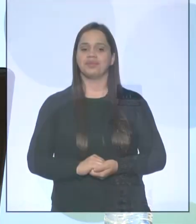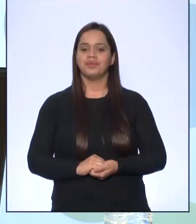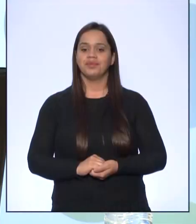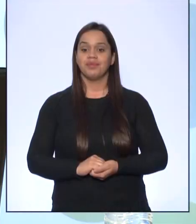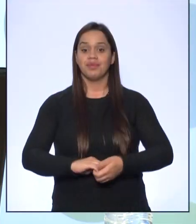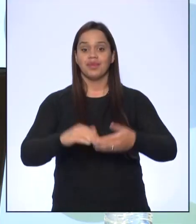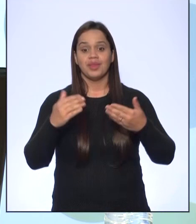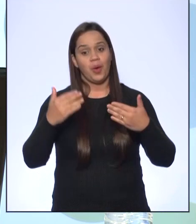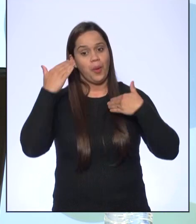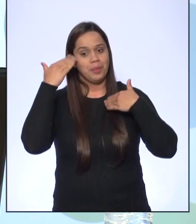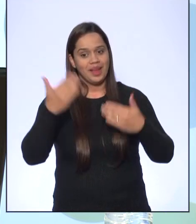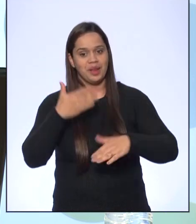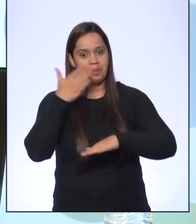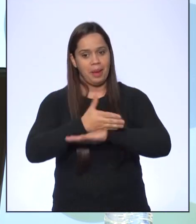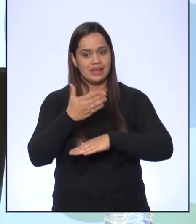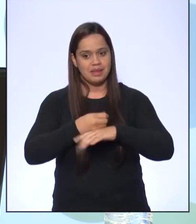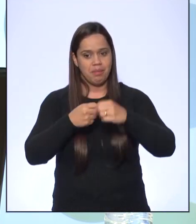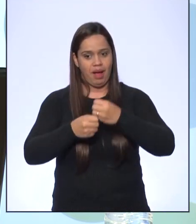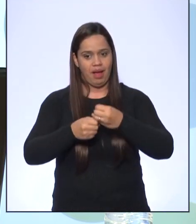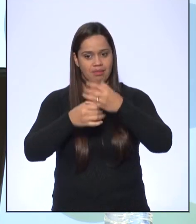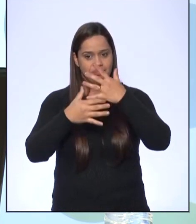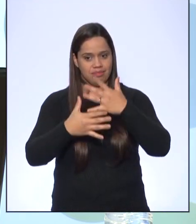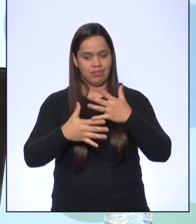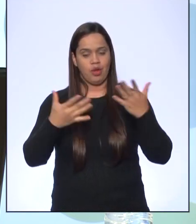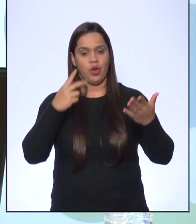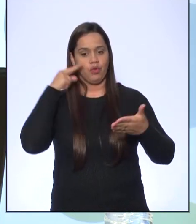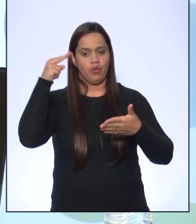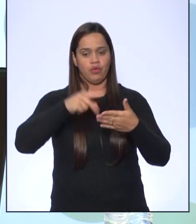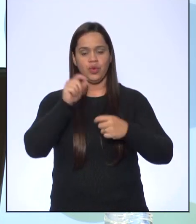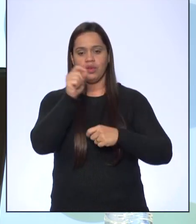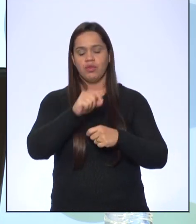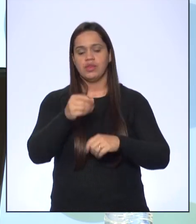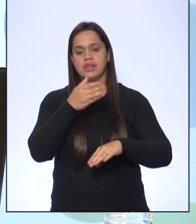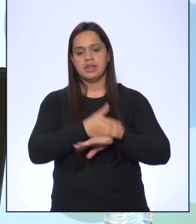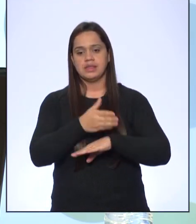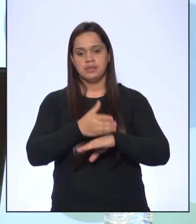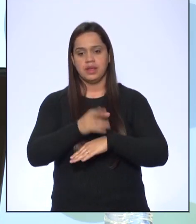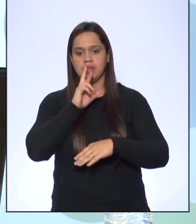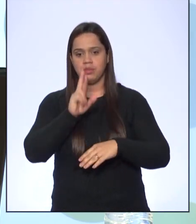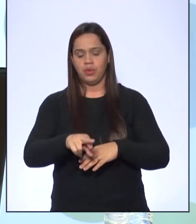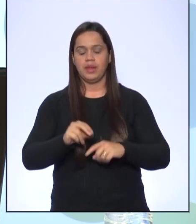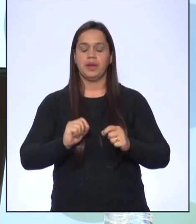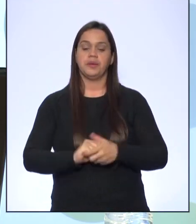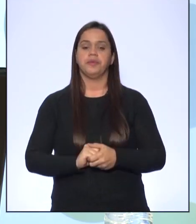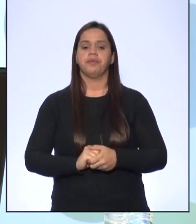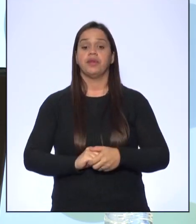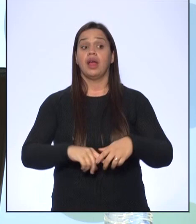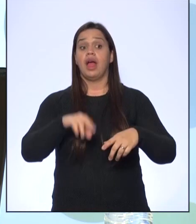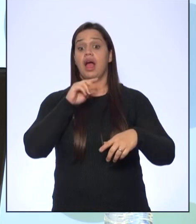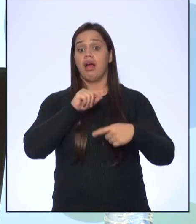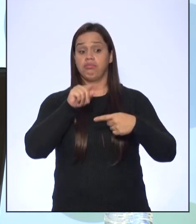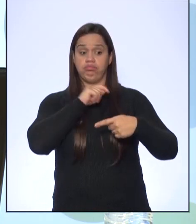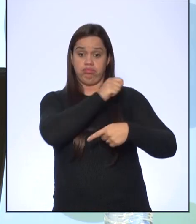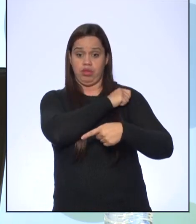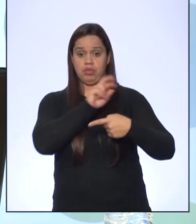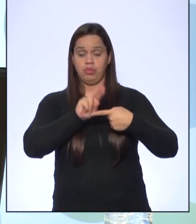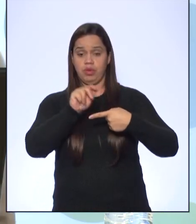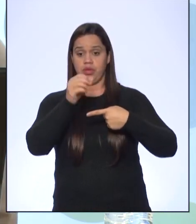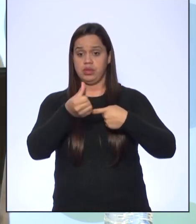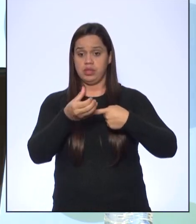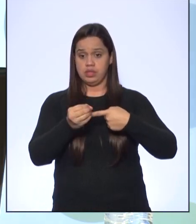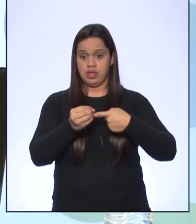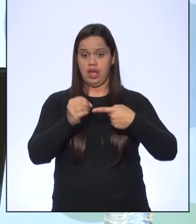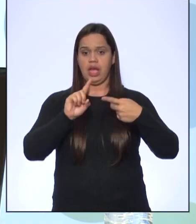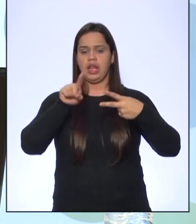Obrigado pela participação de todos. Agora eu vou ver o que vocês responderam. A Beatriz respondeu que o A é 60%. A Rebeca e